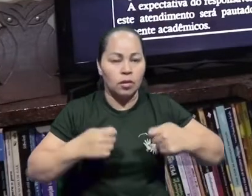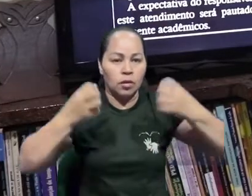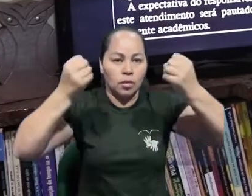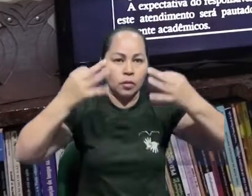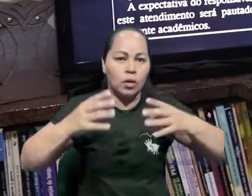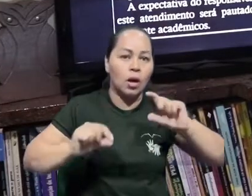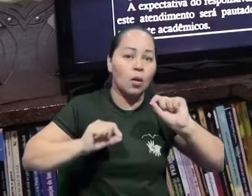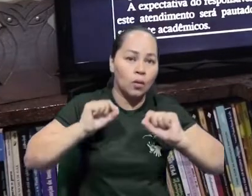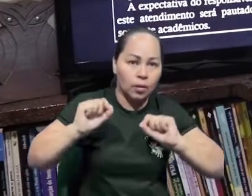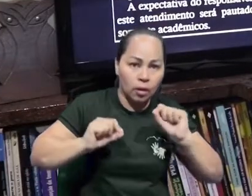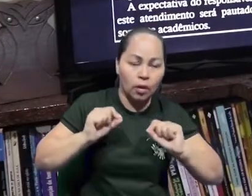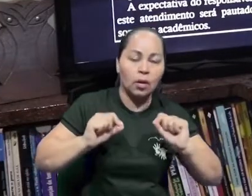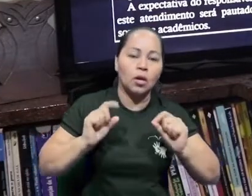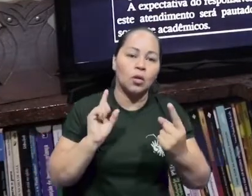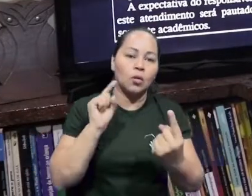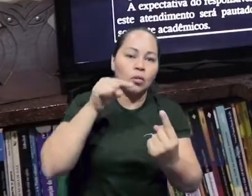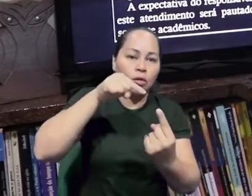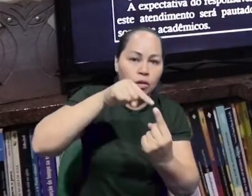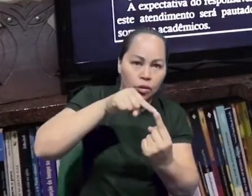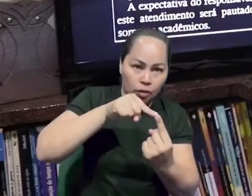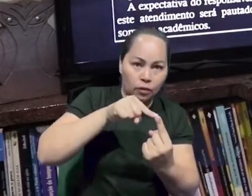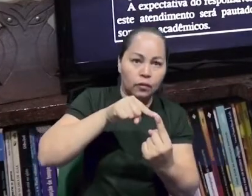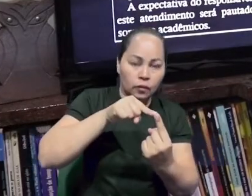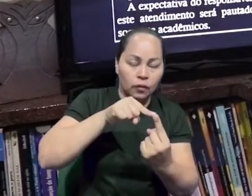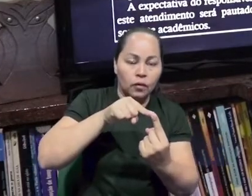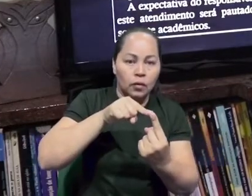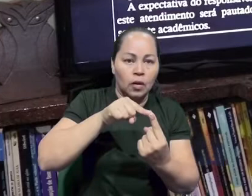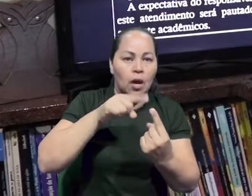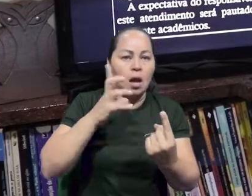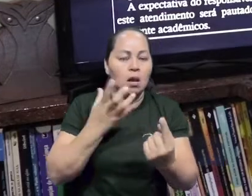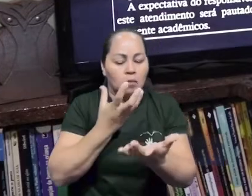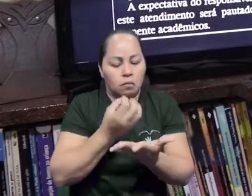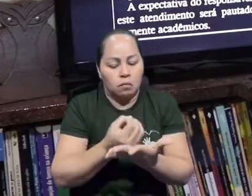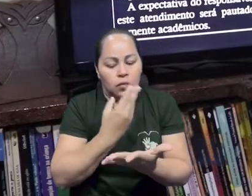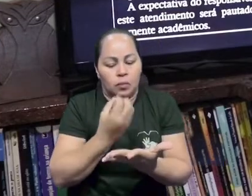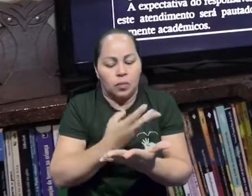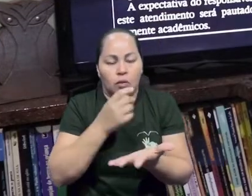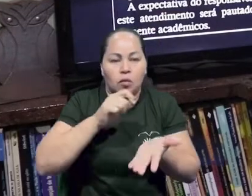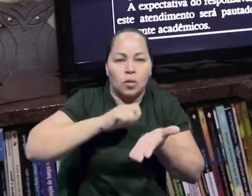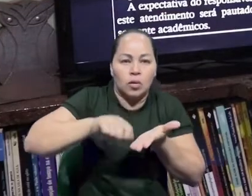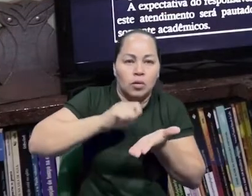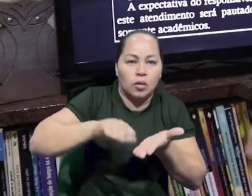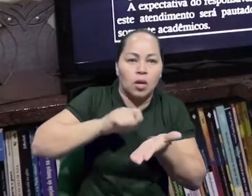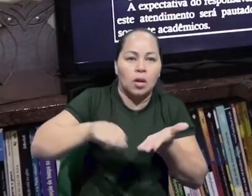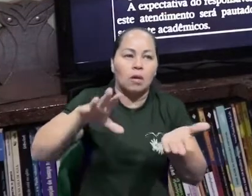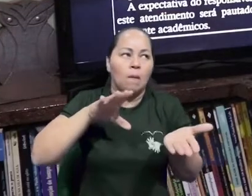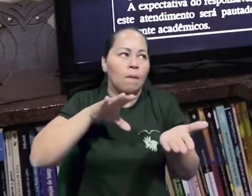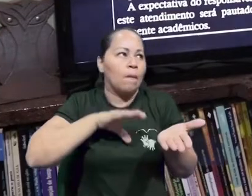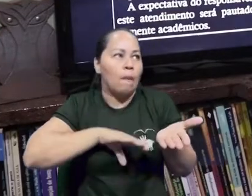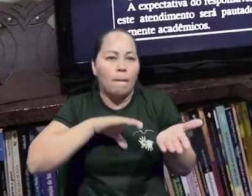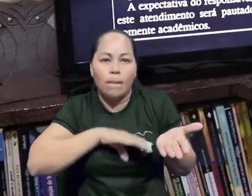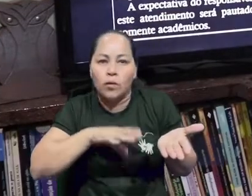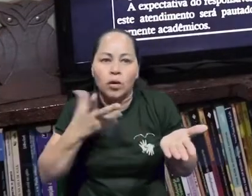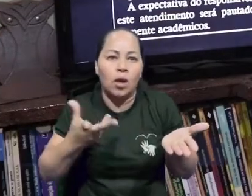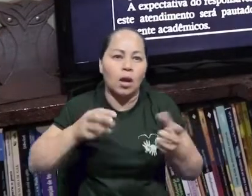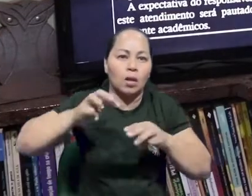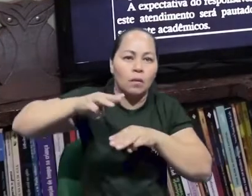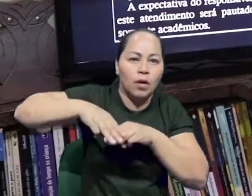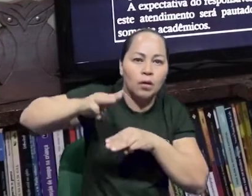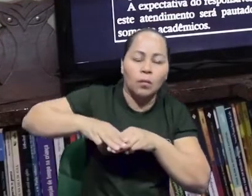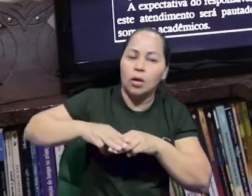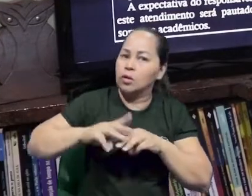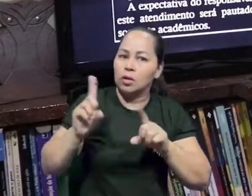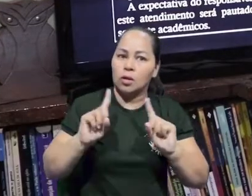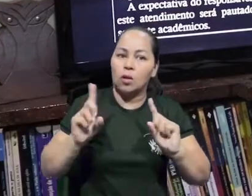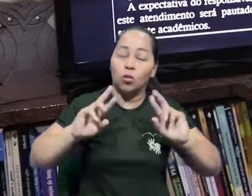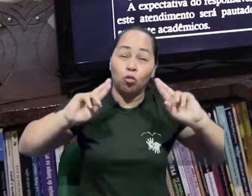para os pais que o objetivo da sala de recursos não é a alfabetização, não é a leitura, escrita e matemática. A gente tem que ver todas